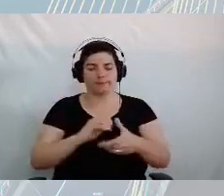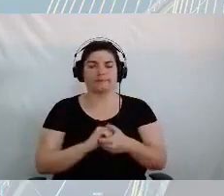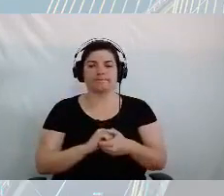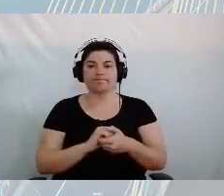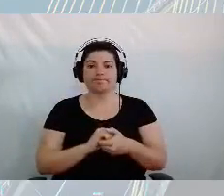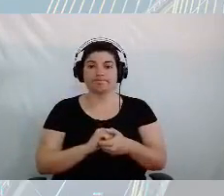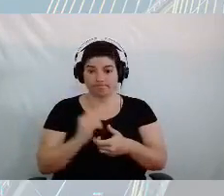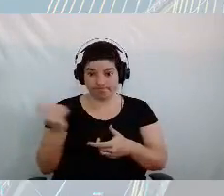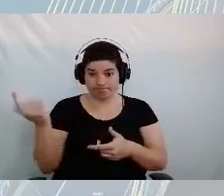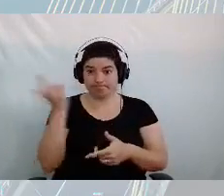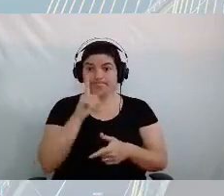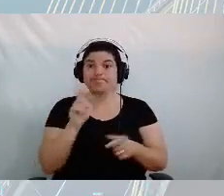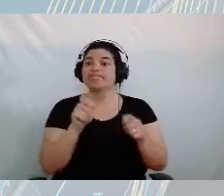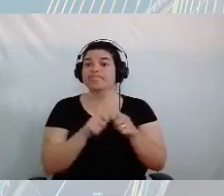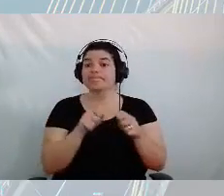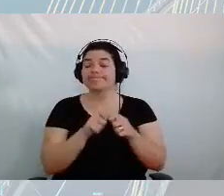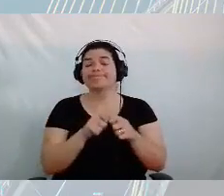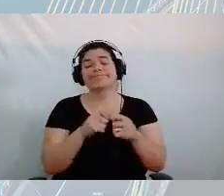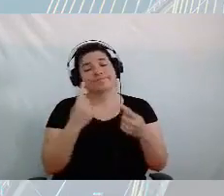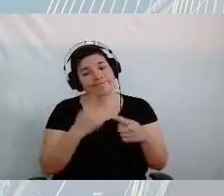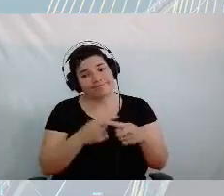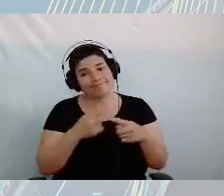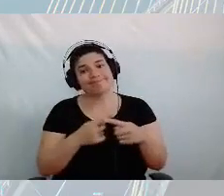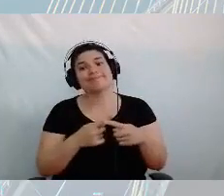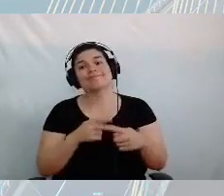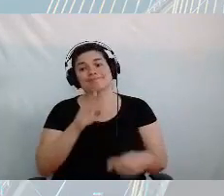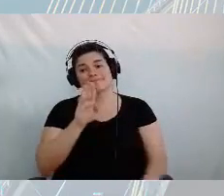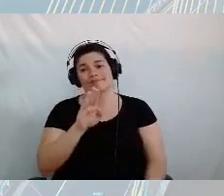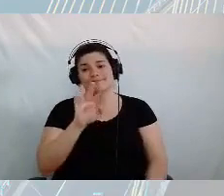conseguiu fazer graças ao BTG Soma e